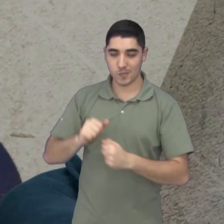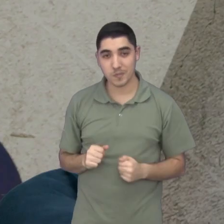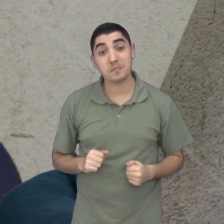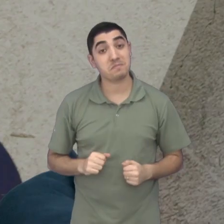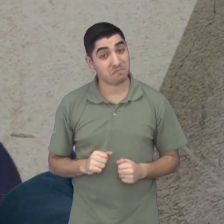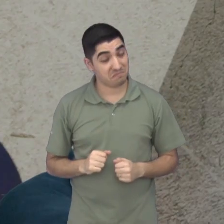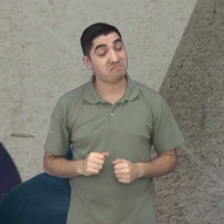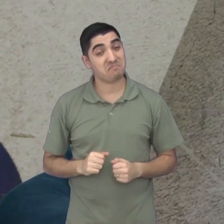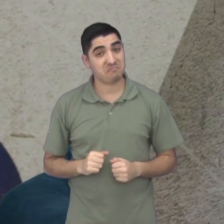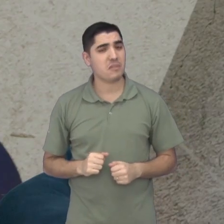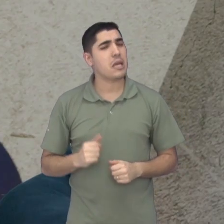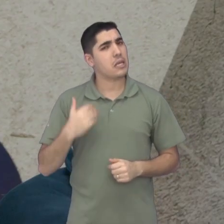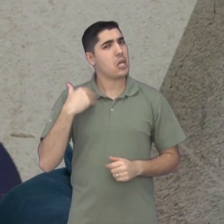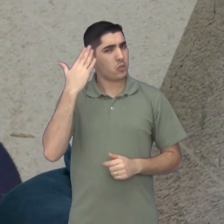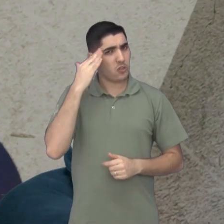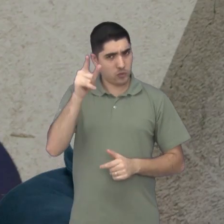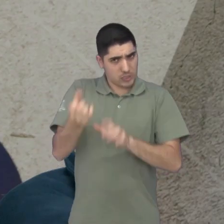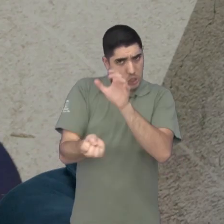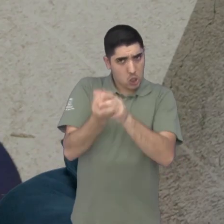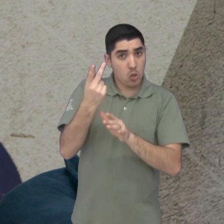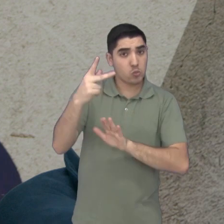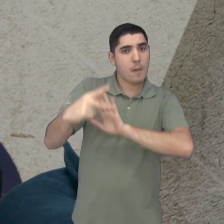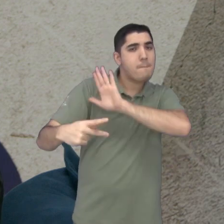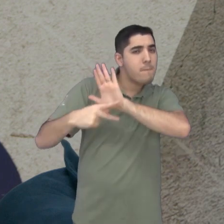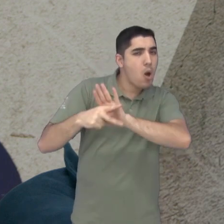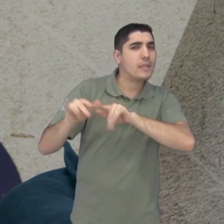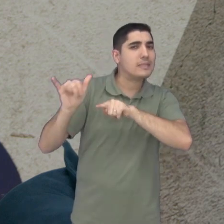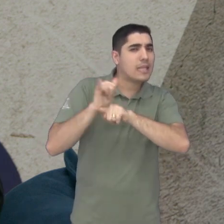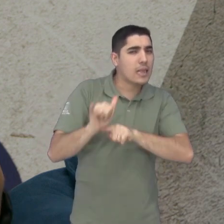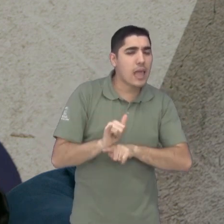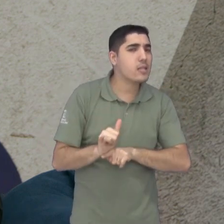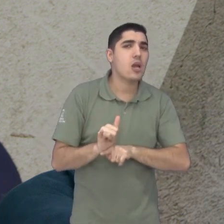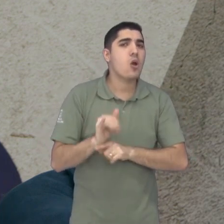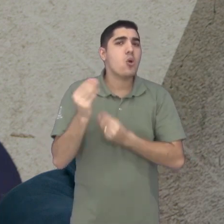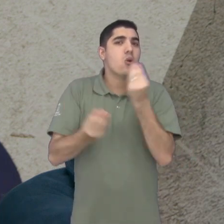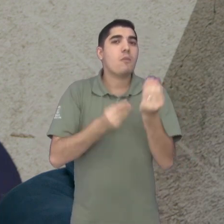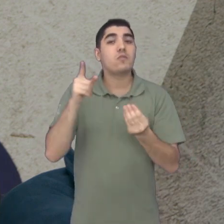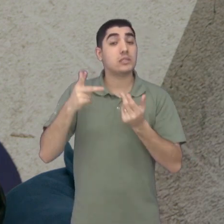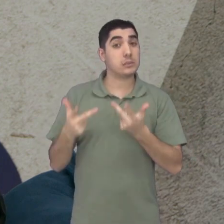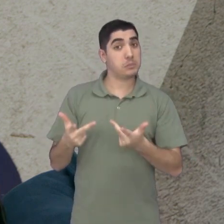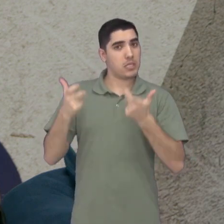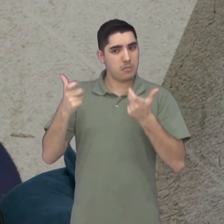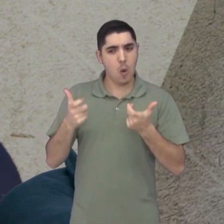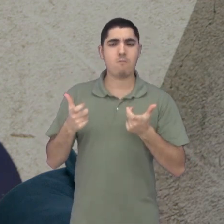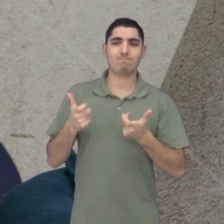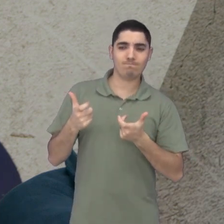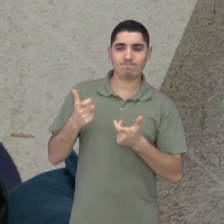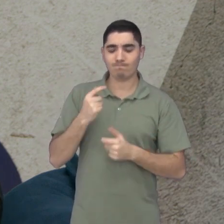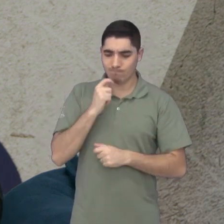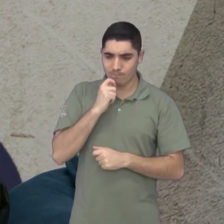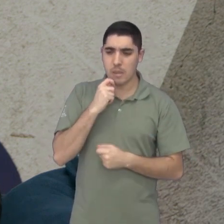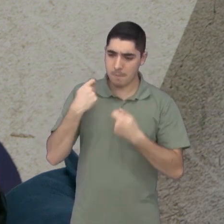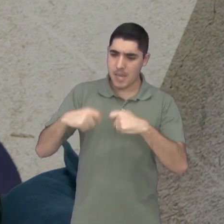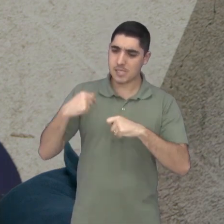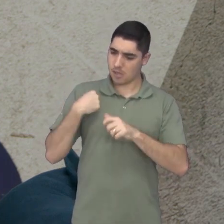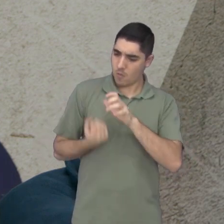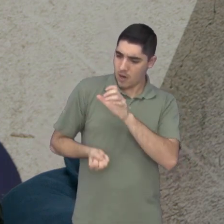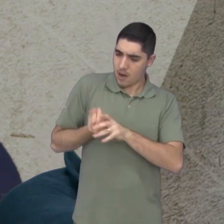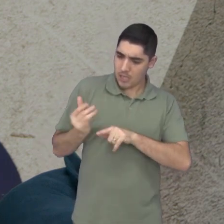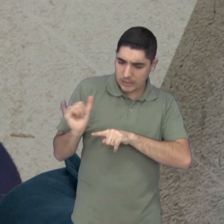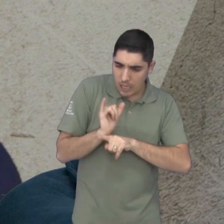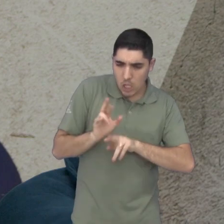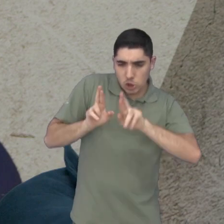você criou a sua própria técnica, né? Quando que você viu que isso seria necessário e como que foi